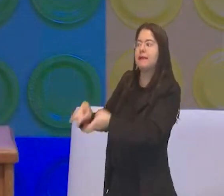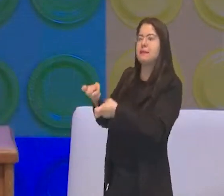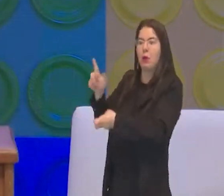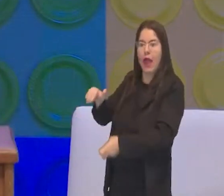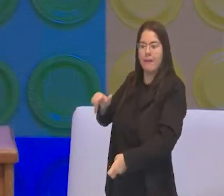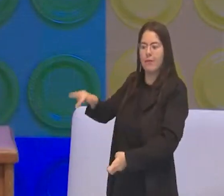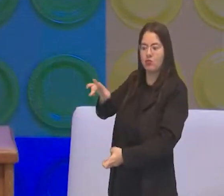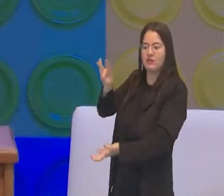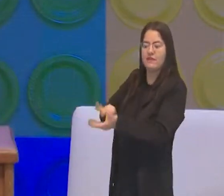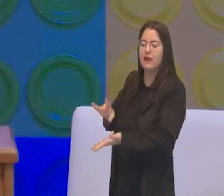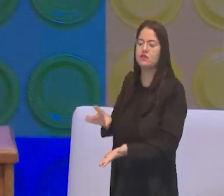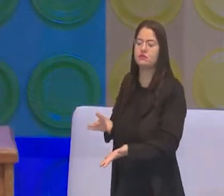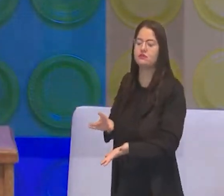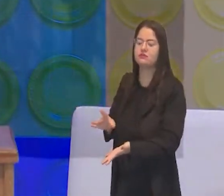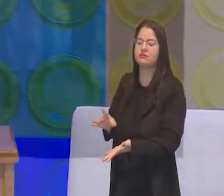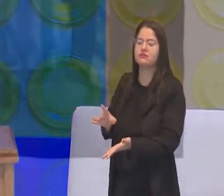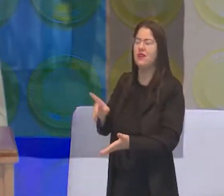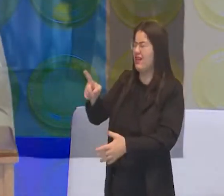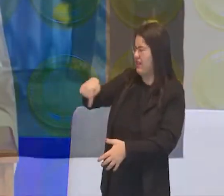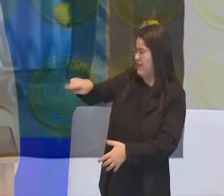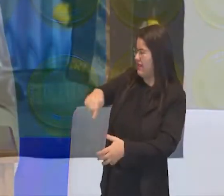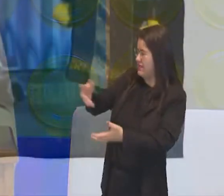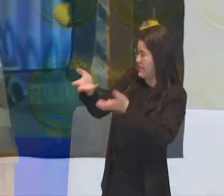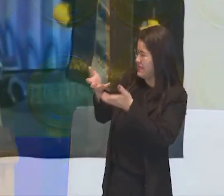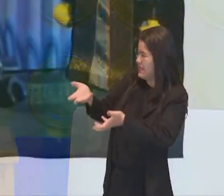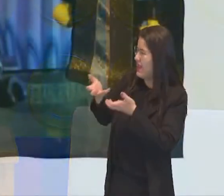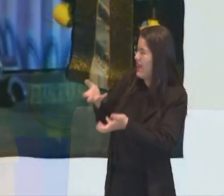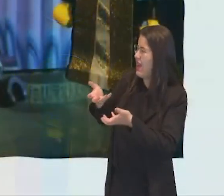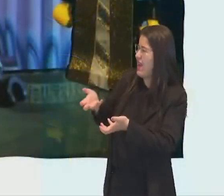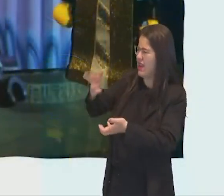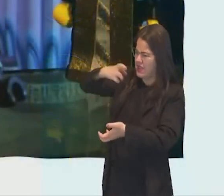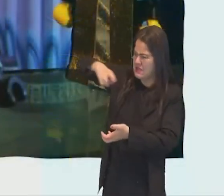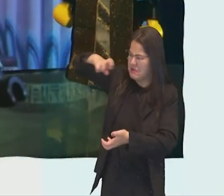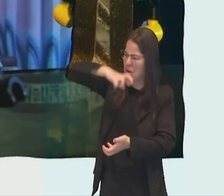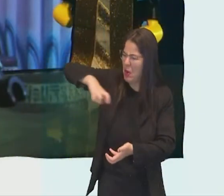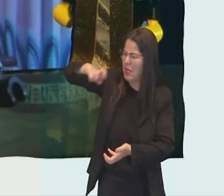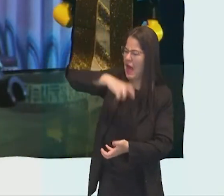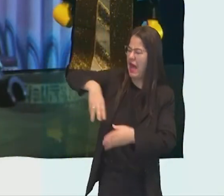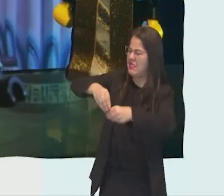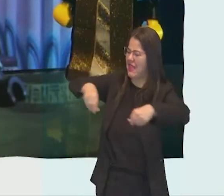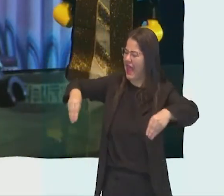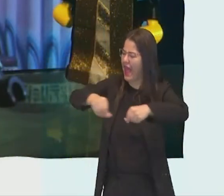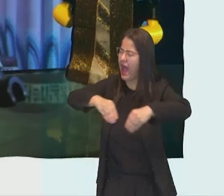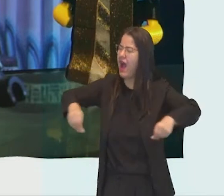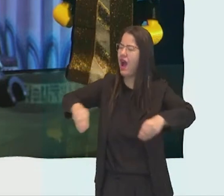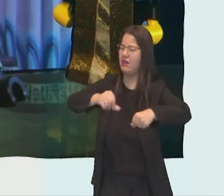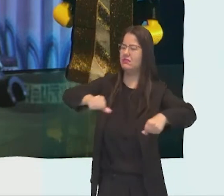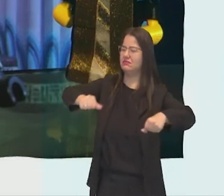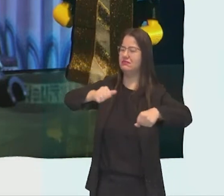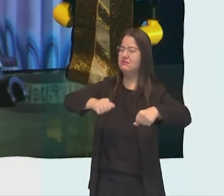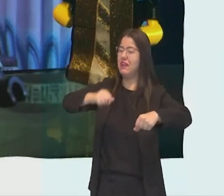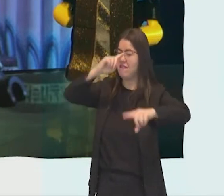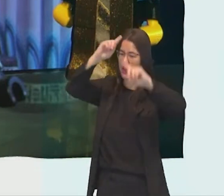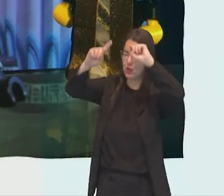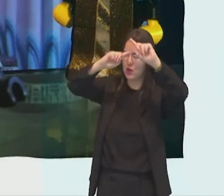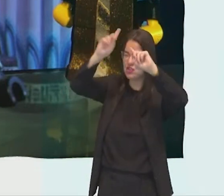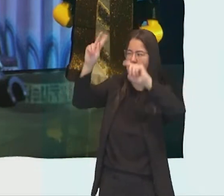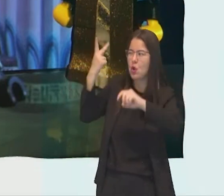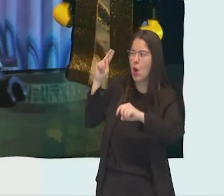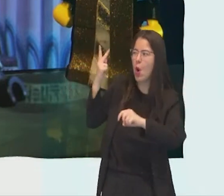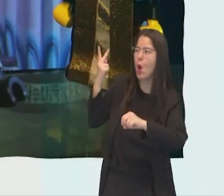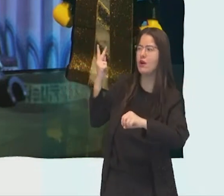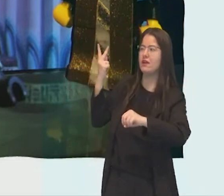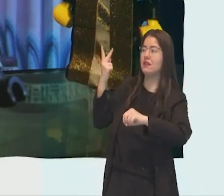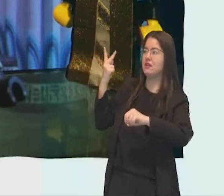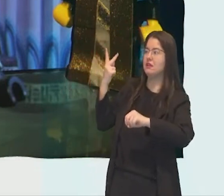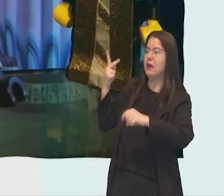foi lá e muito bravo disse: ah, vocês querem espionar a terra, e inventou lá um monte de situações